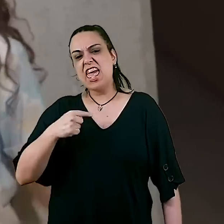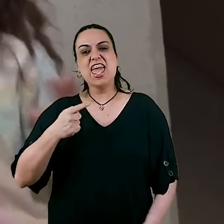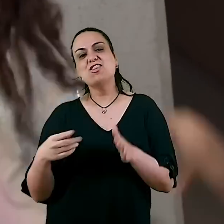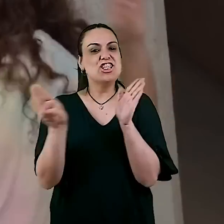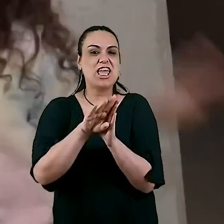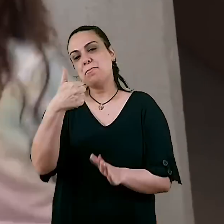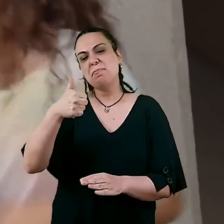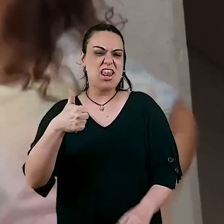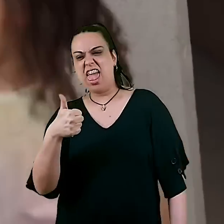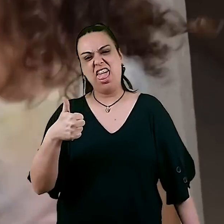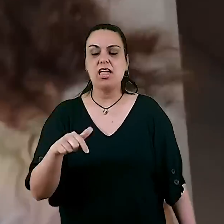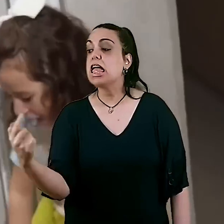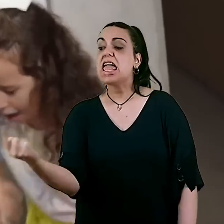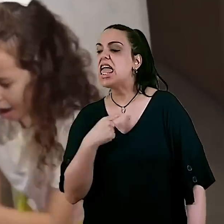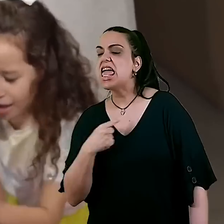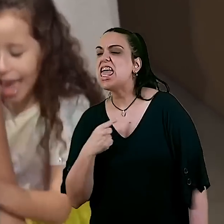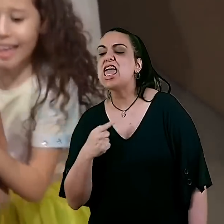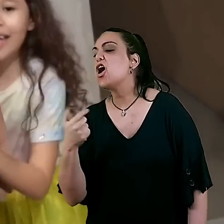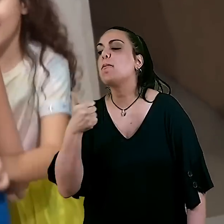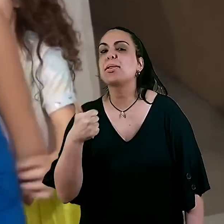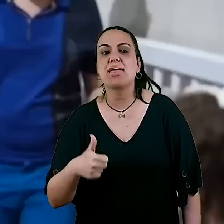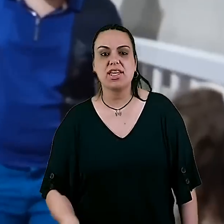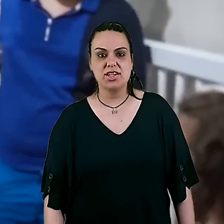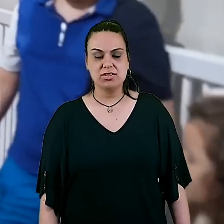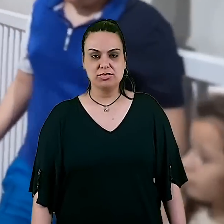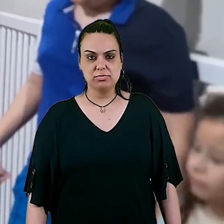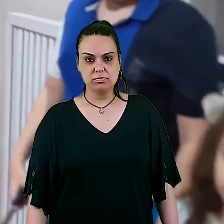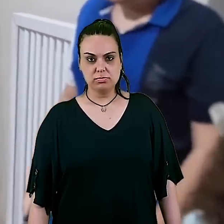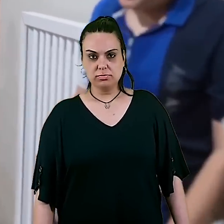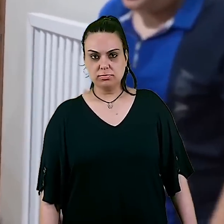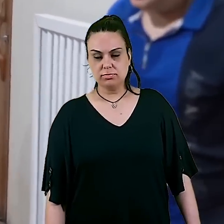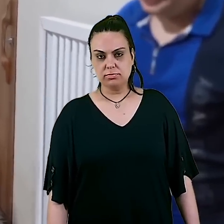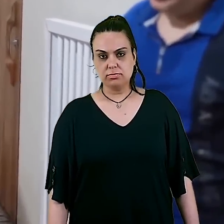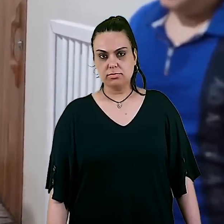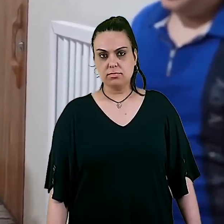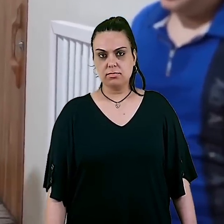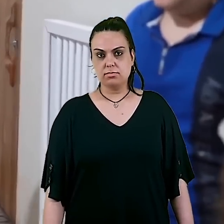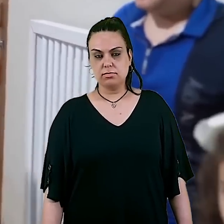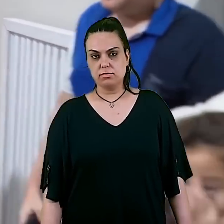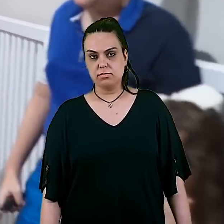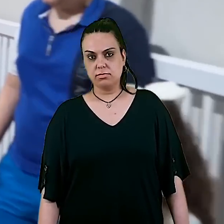primeiro aqui! Eu sou eu! Ei! Tá bom.